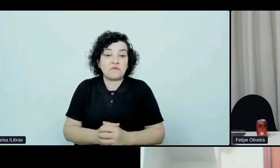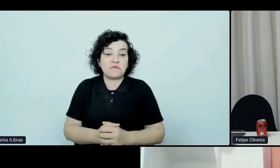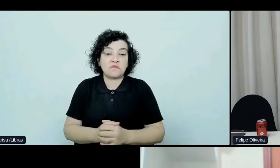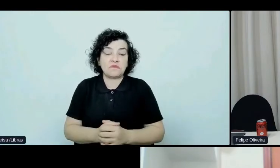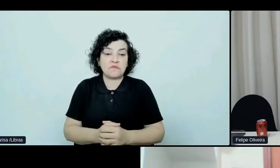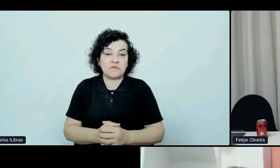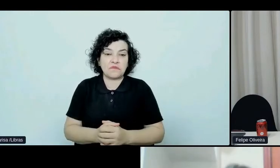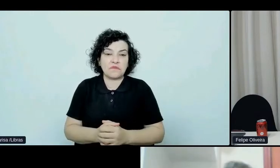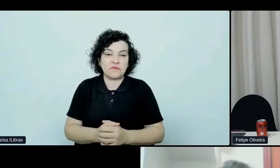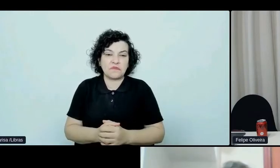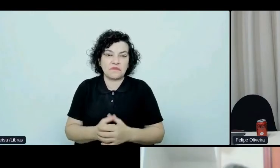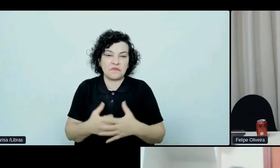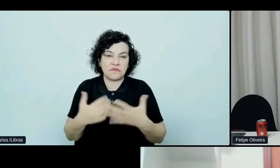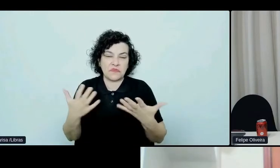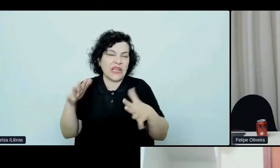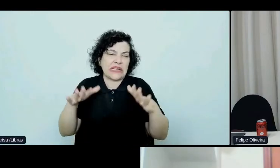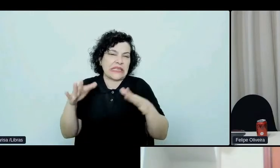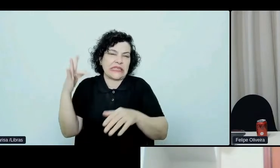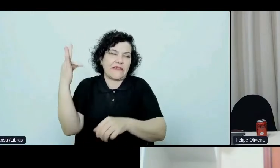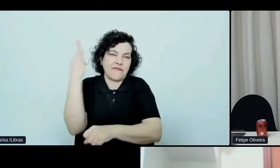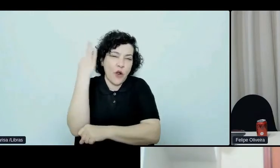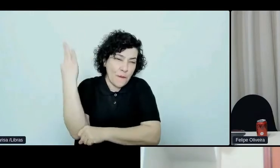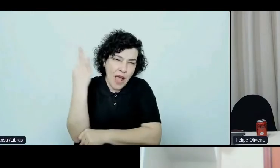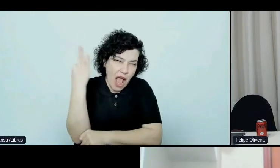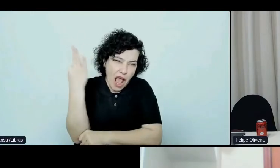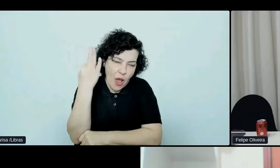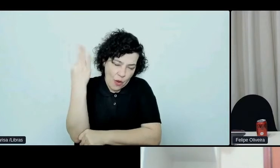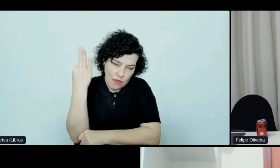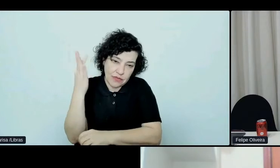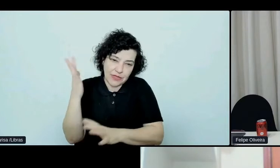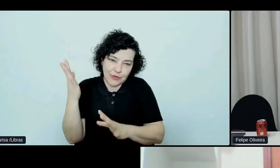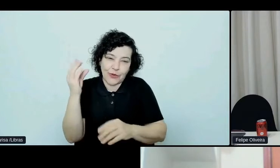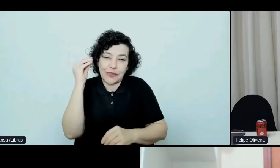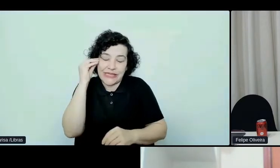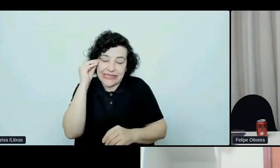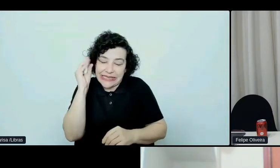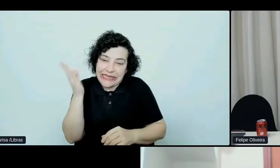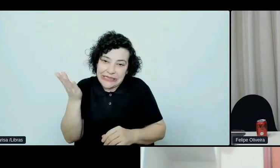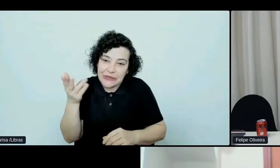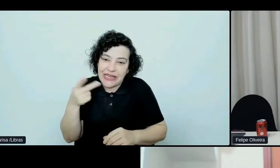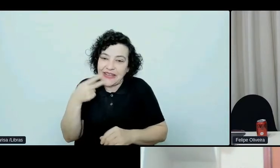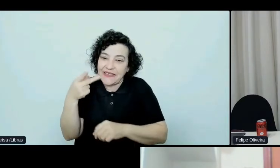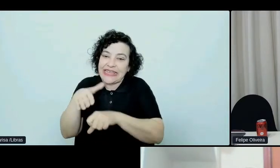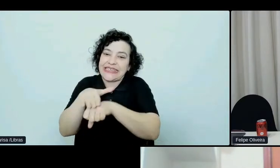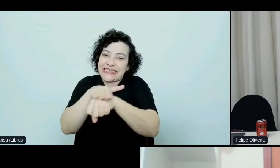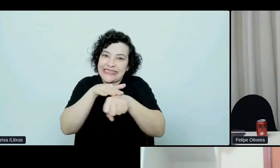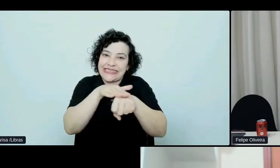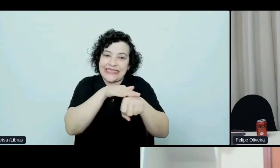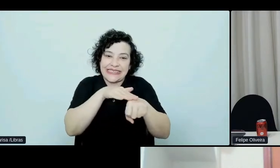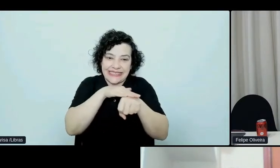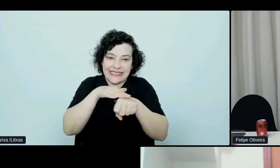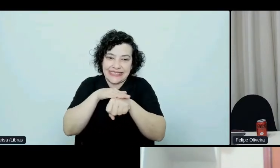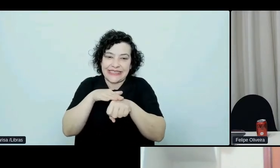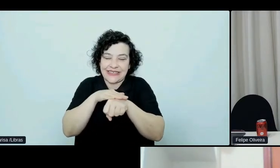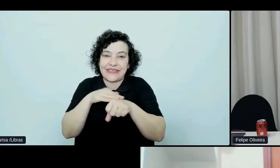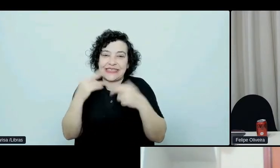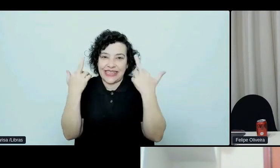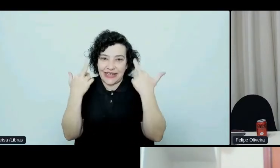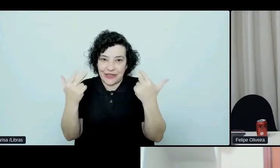ver que eu tenho um comportamento diferente. Eu não consigo perceber que eu falo alguma